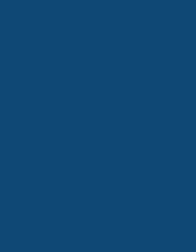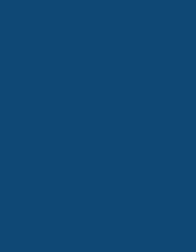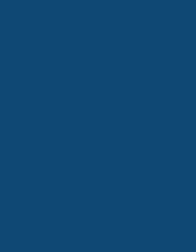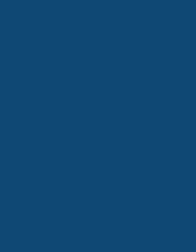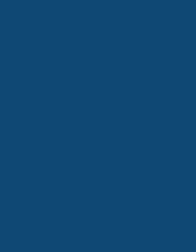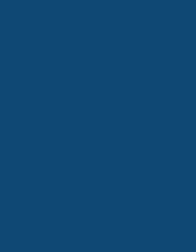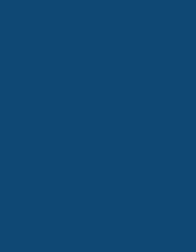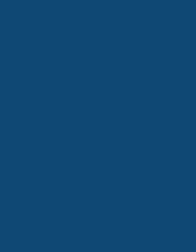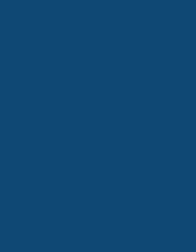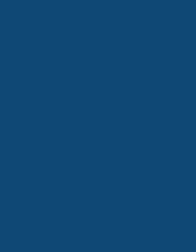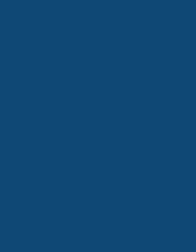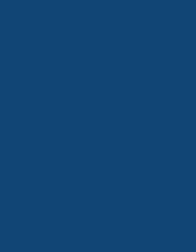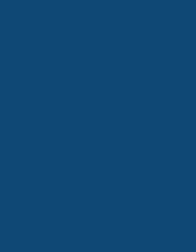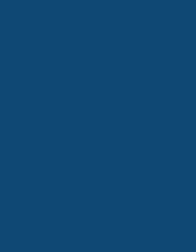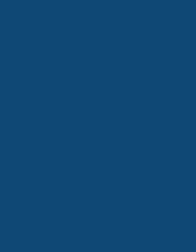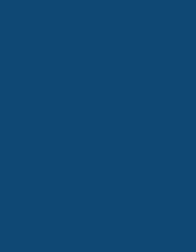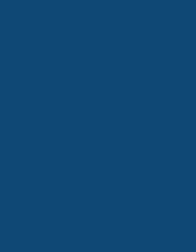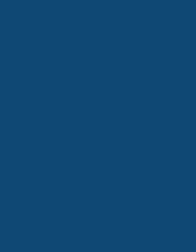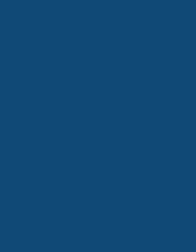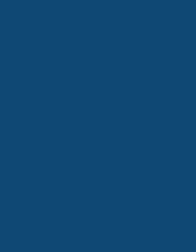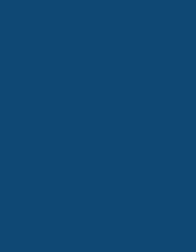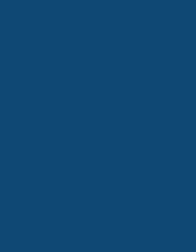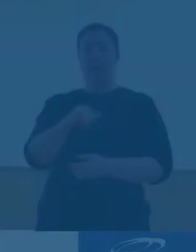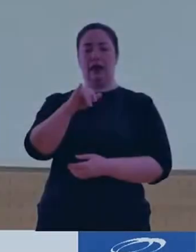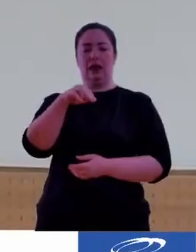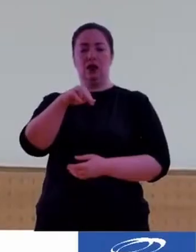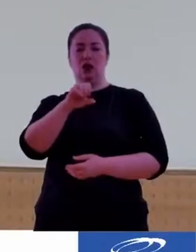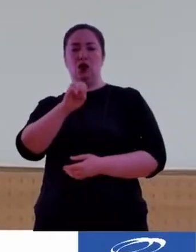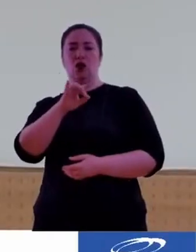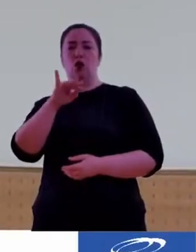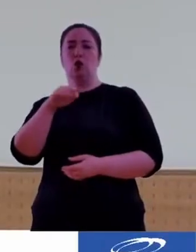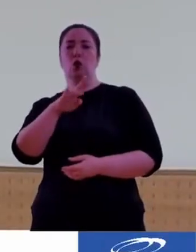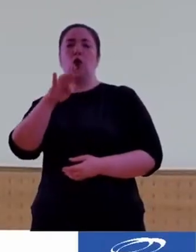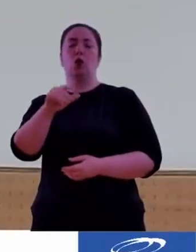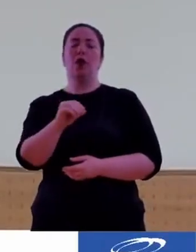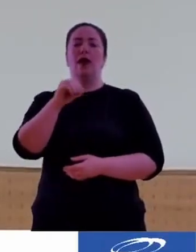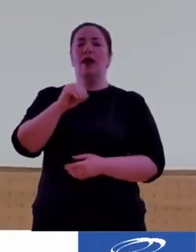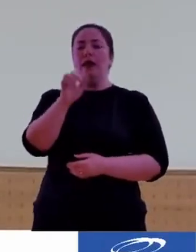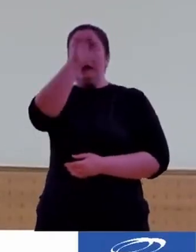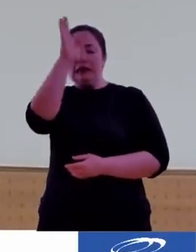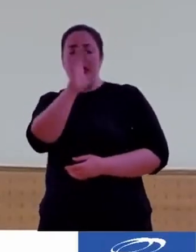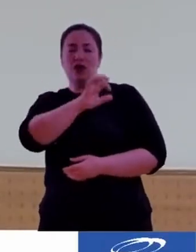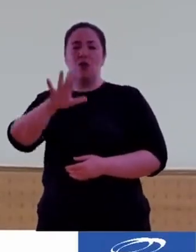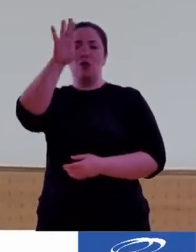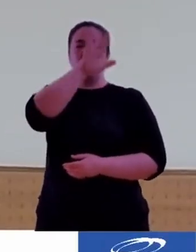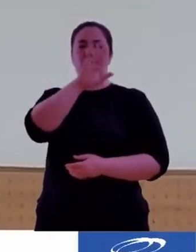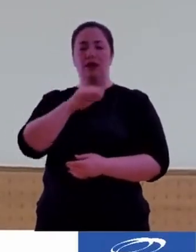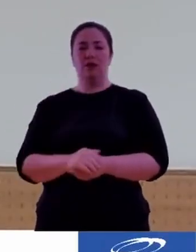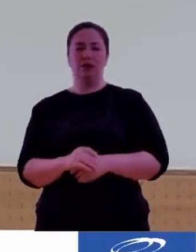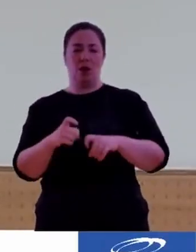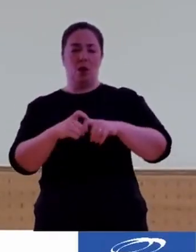Bom dia a todos. O Instituto Nacional de Traumatologia e Ortopedia tem a honra de recebê-los para o